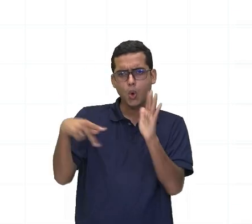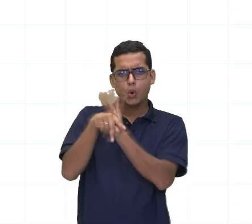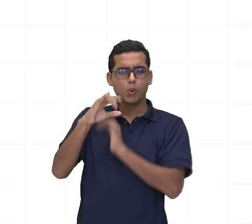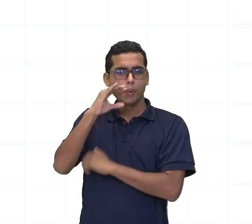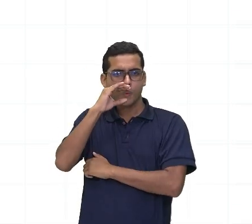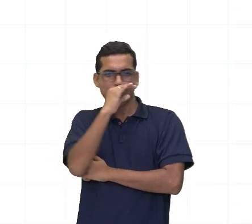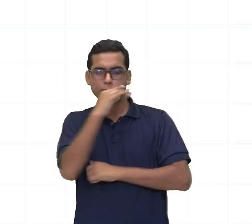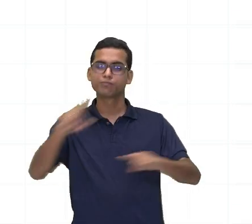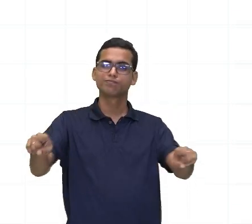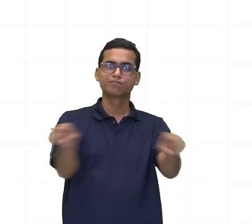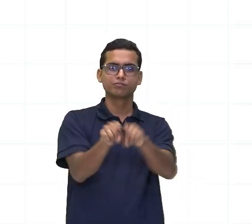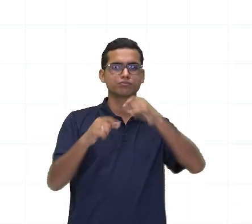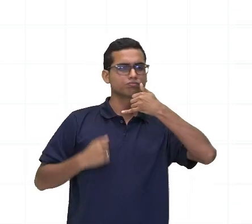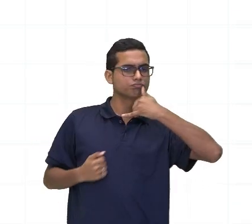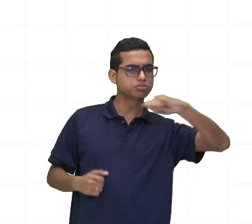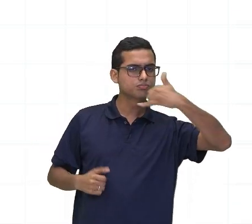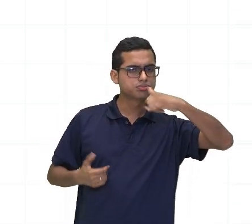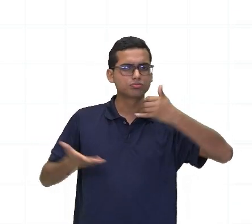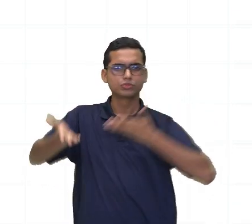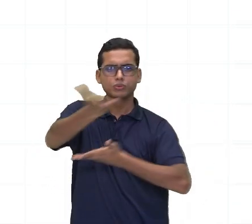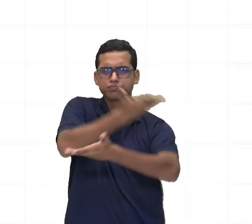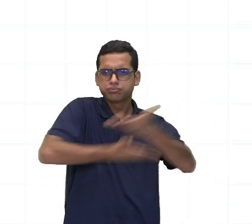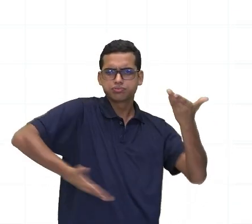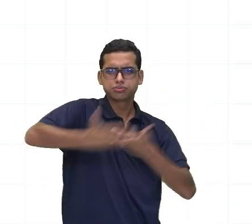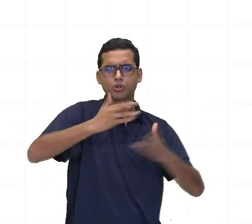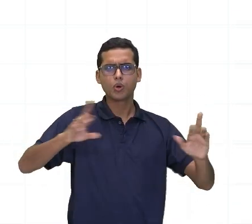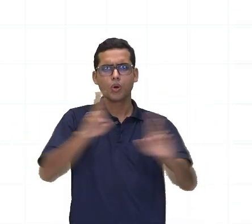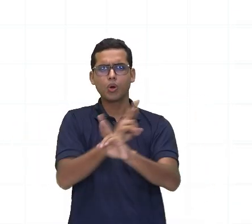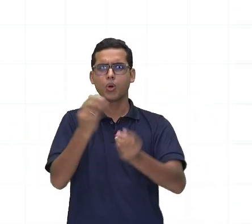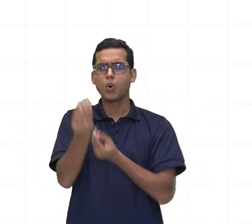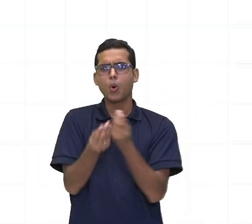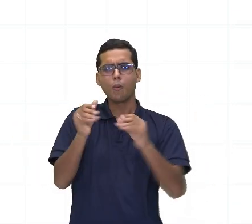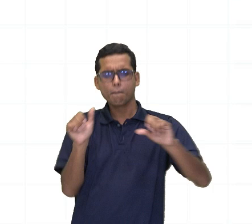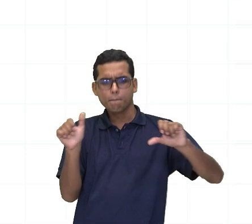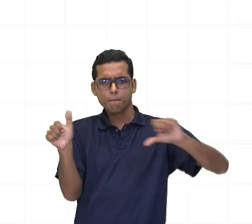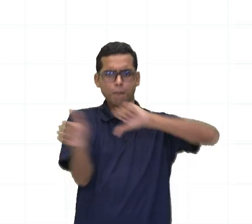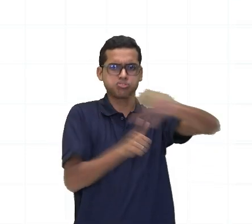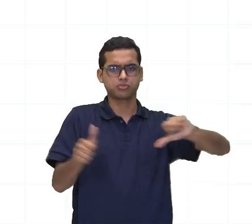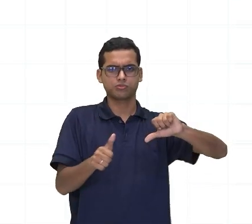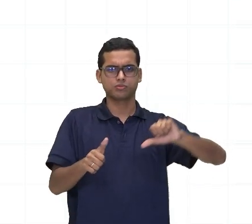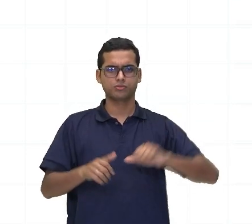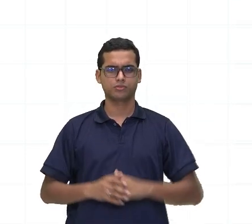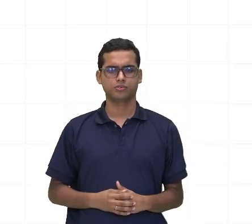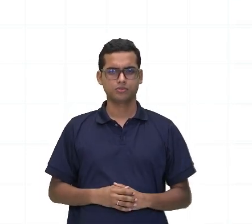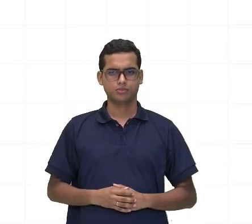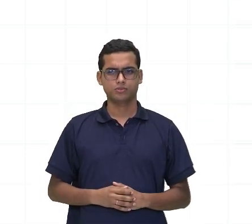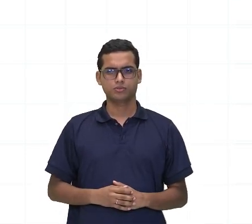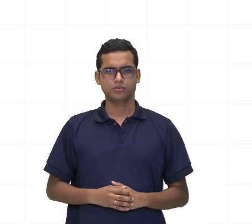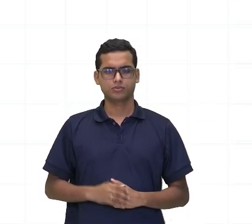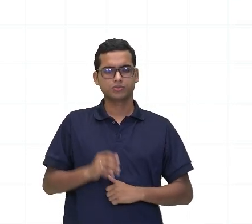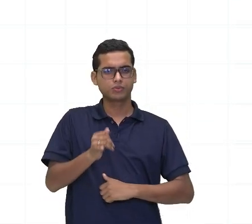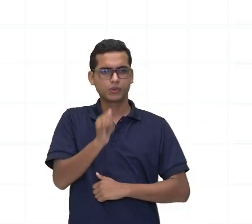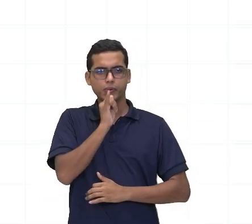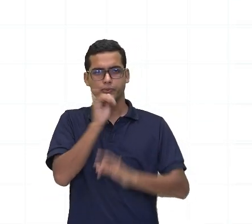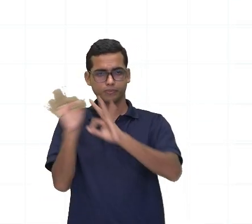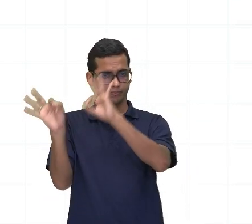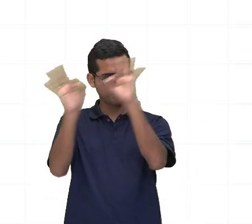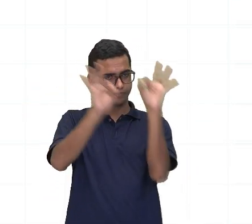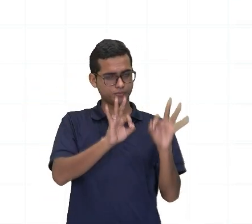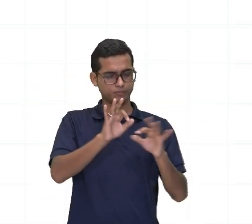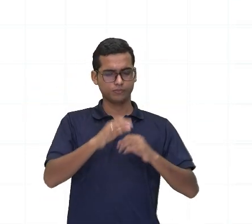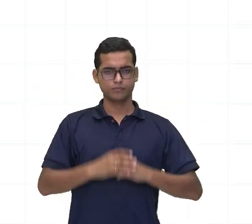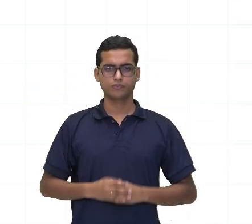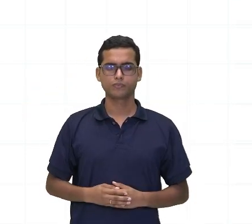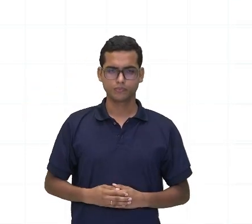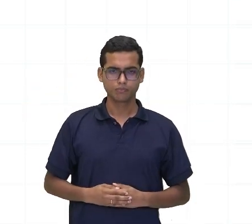a energia e como eles se transformam, certo? E, por exemplo, explica